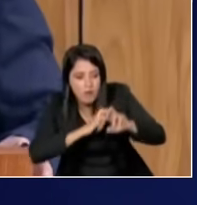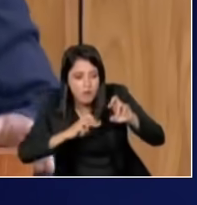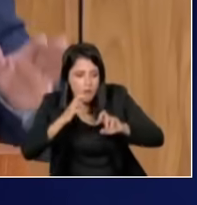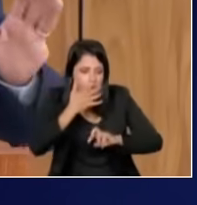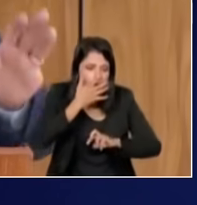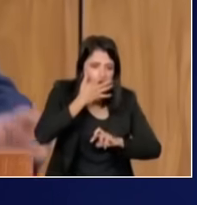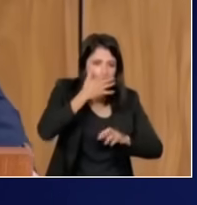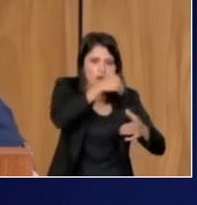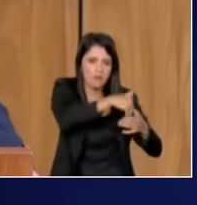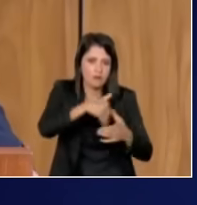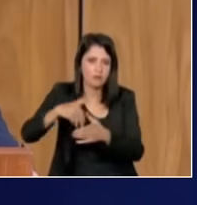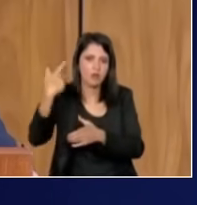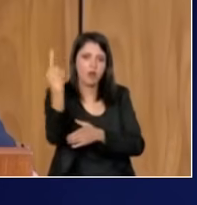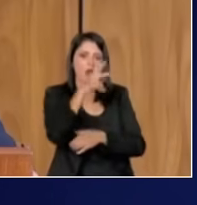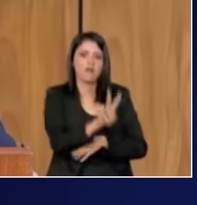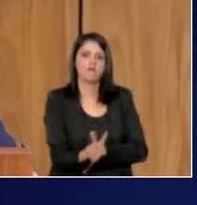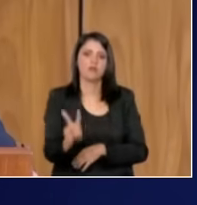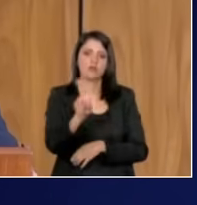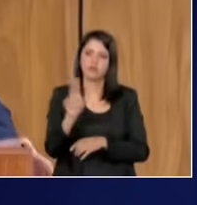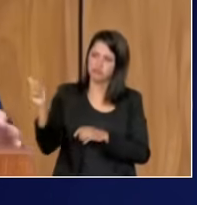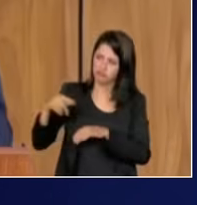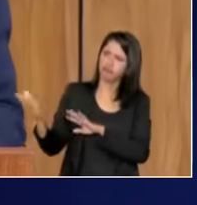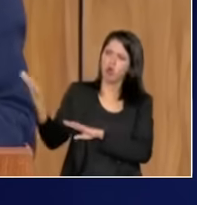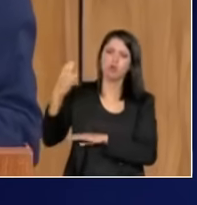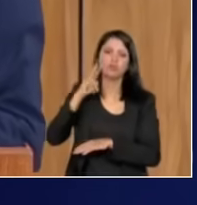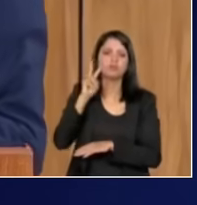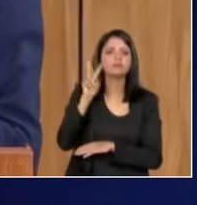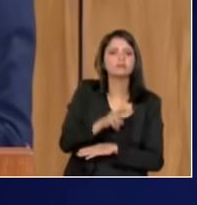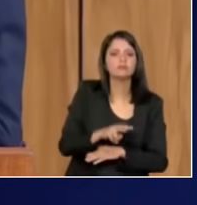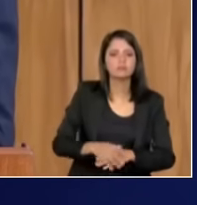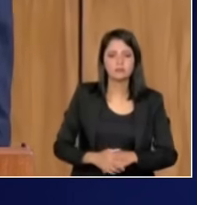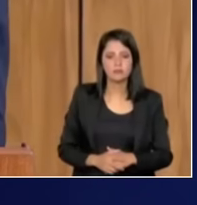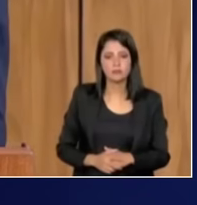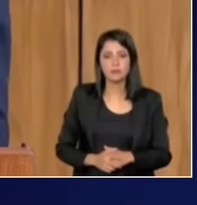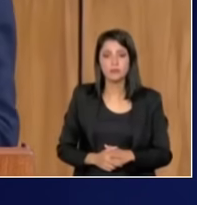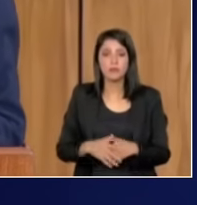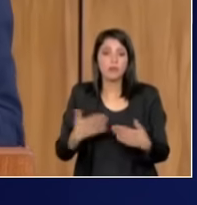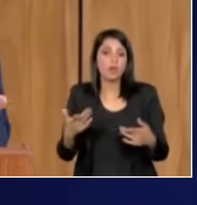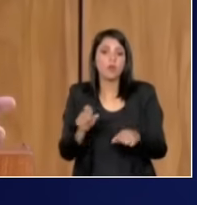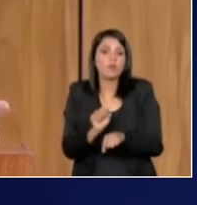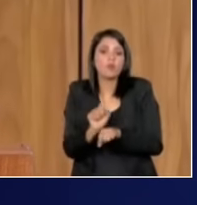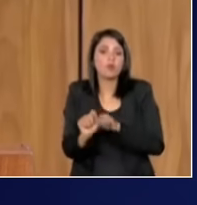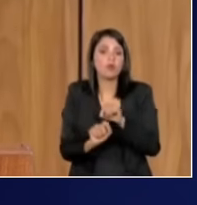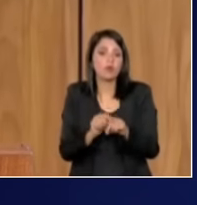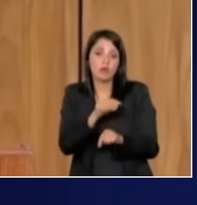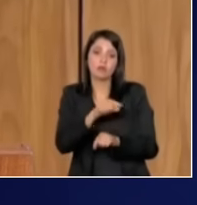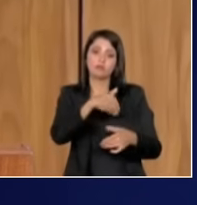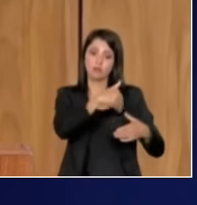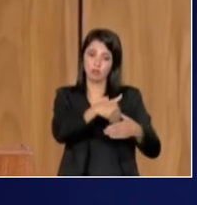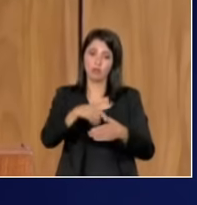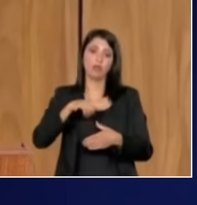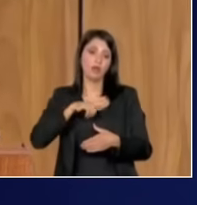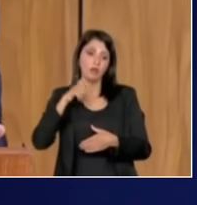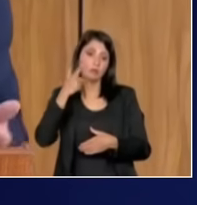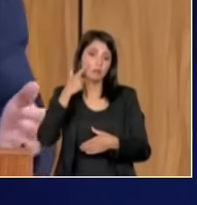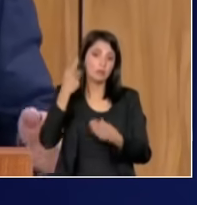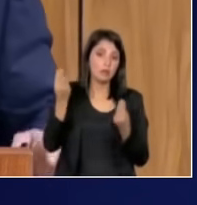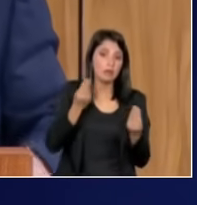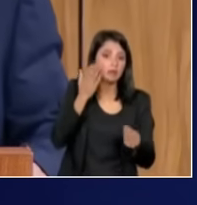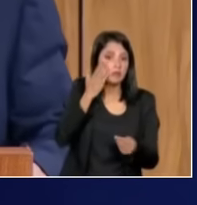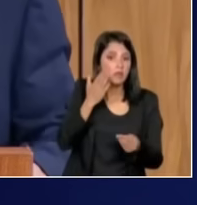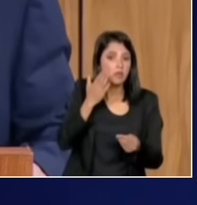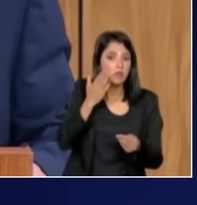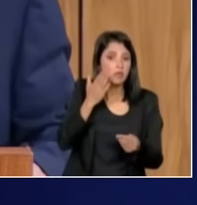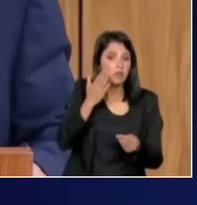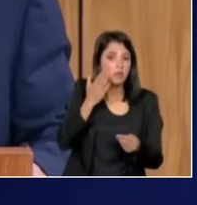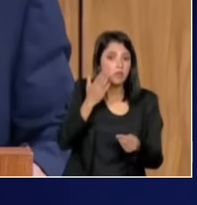eleitoral na Venezuela. Bom, além disso, o que que eu posso esperar? Que haja as eleições para a gente saber se foram democráticas